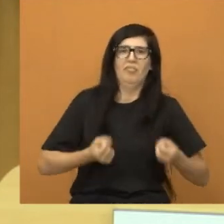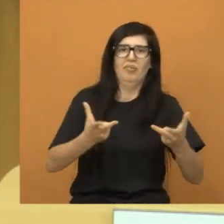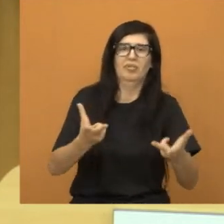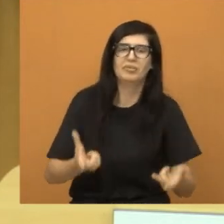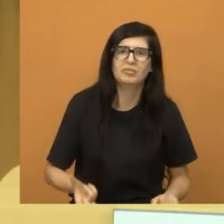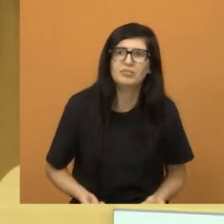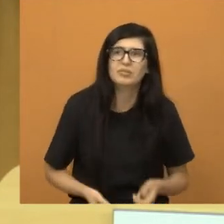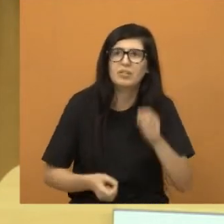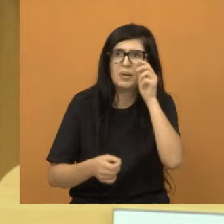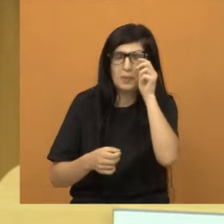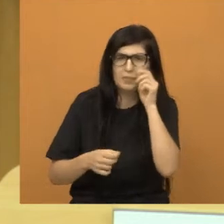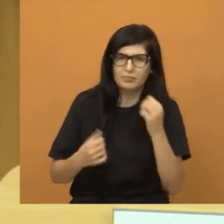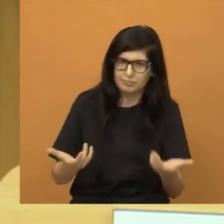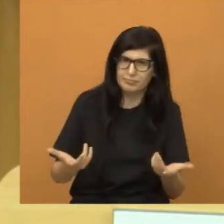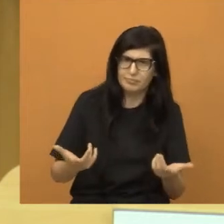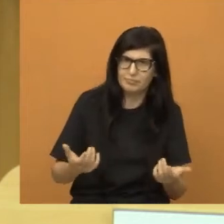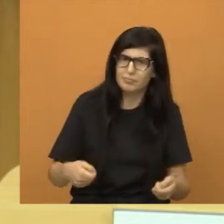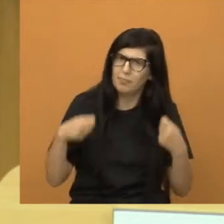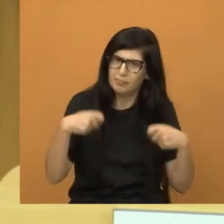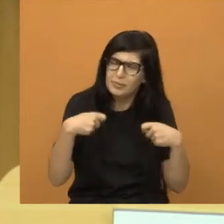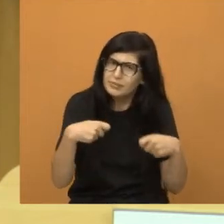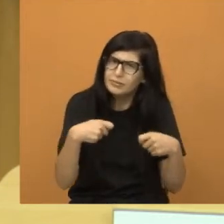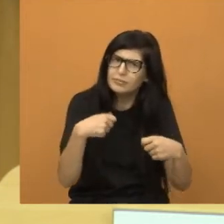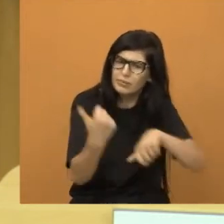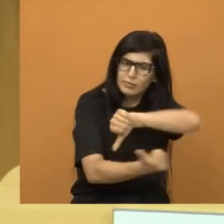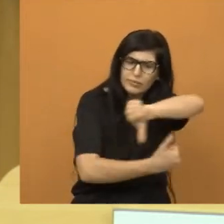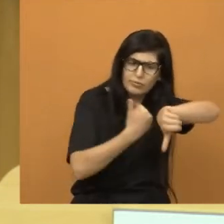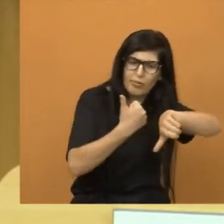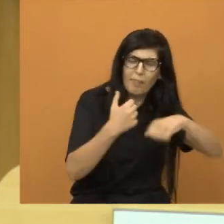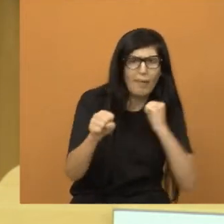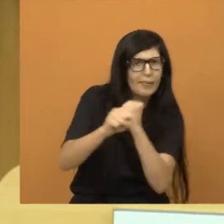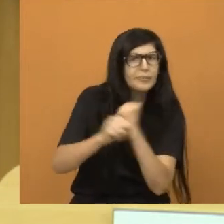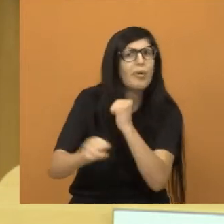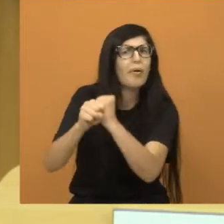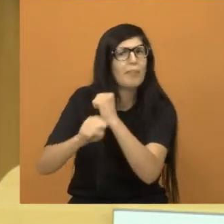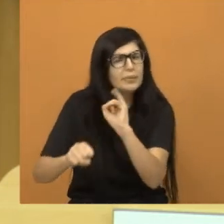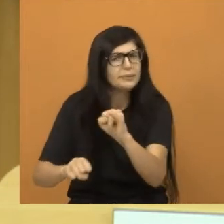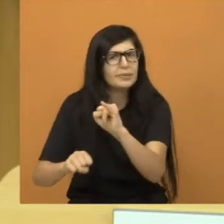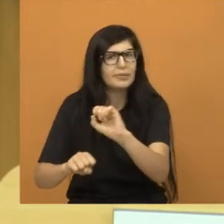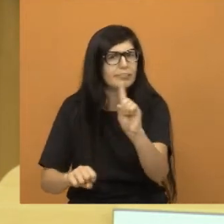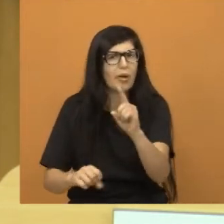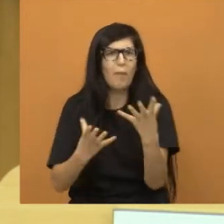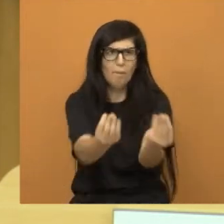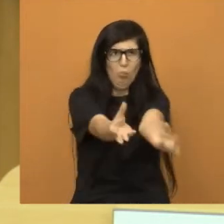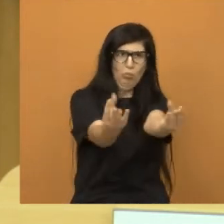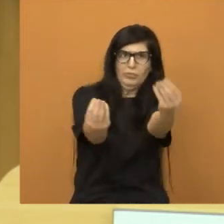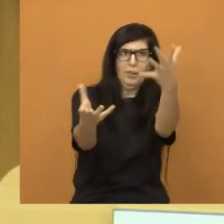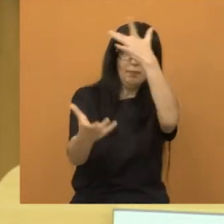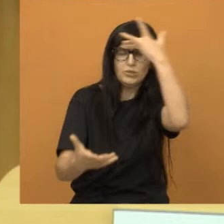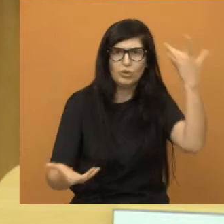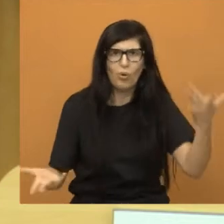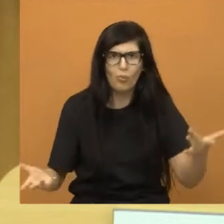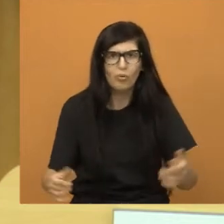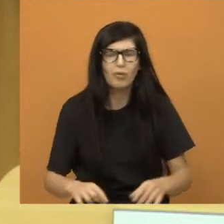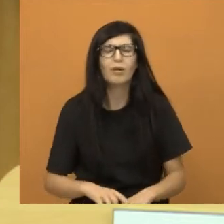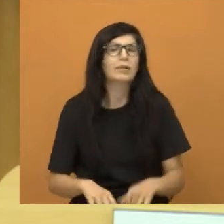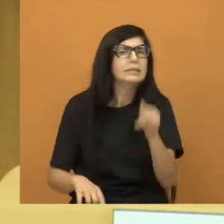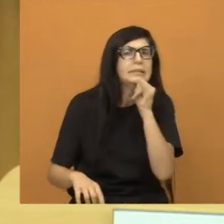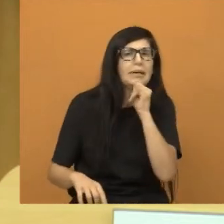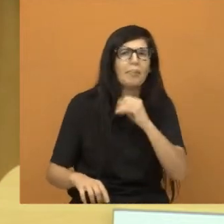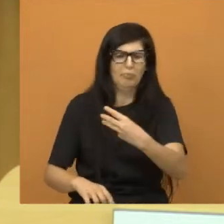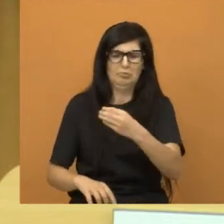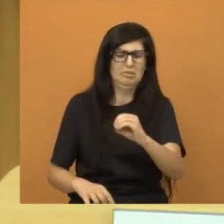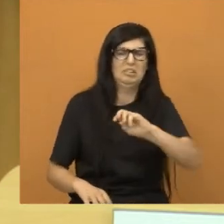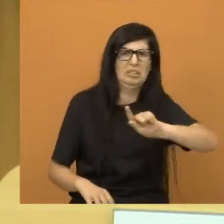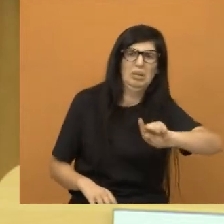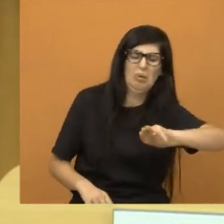revertido em obras. Esse é o lucro que o SAI precisa dar. Não adianta a gente chegar aqui e falar, o SAI tem 30 milhões guardado, mas